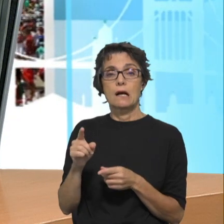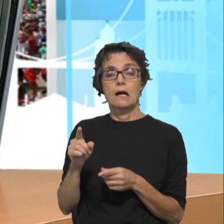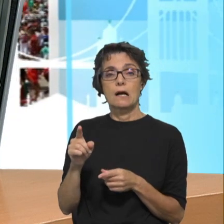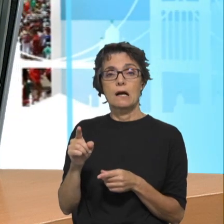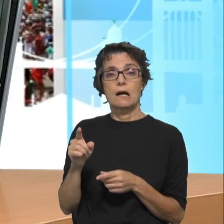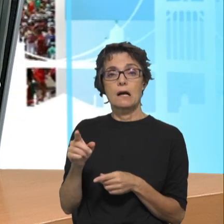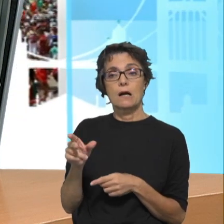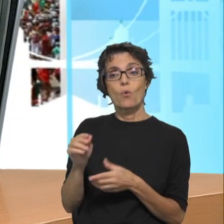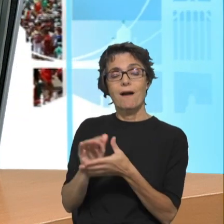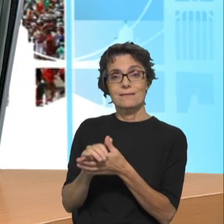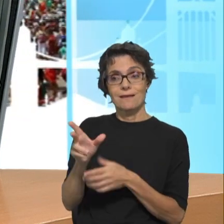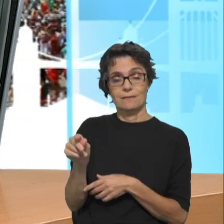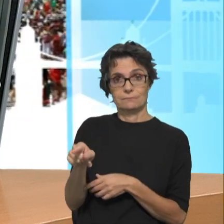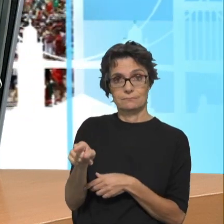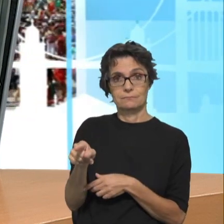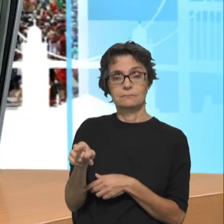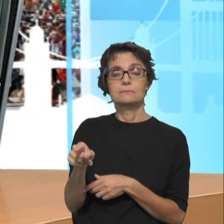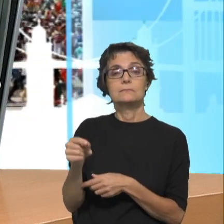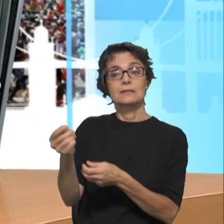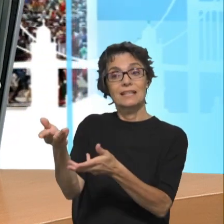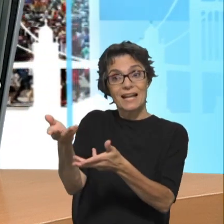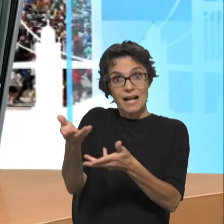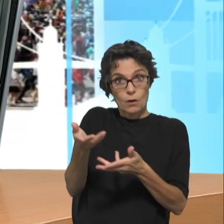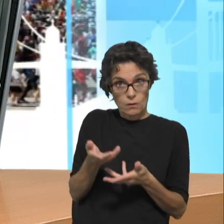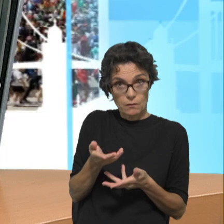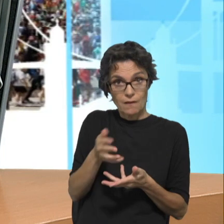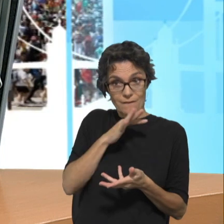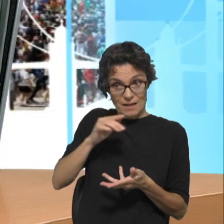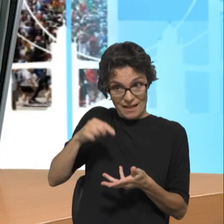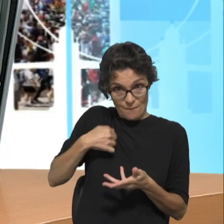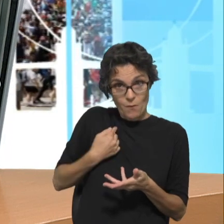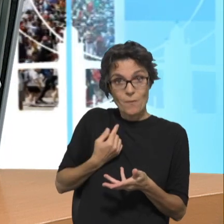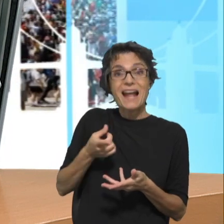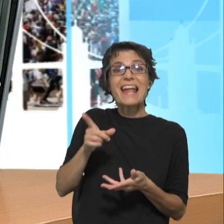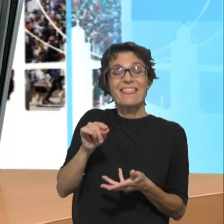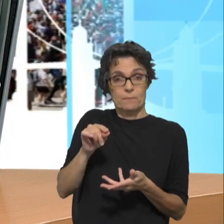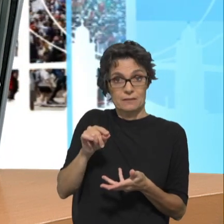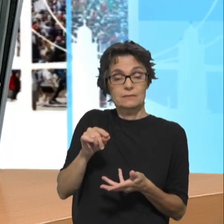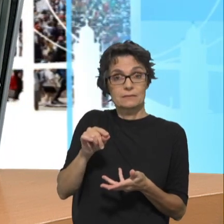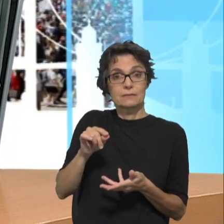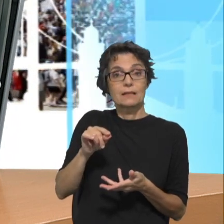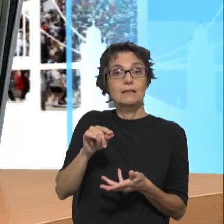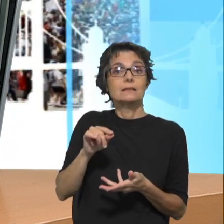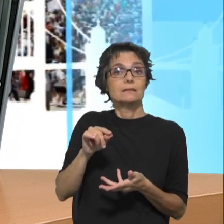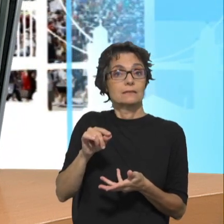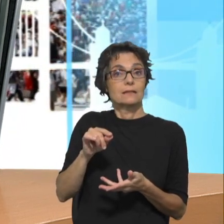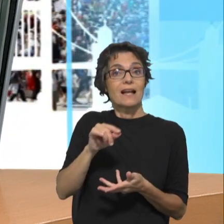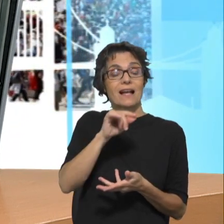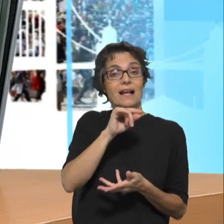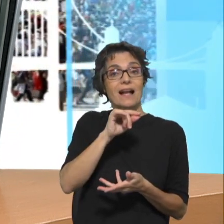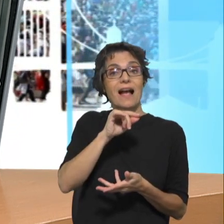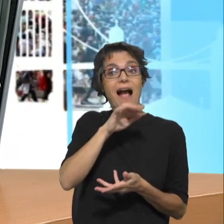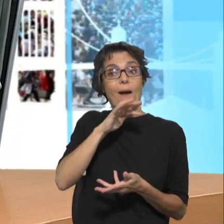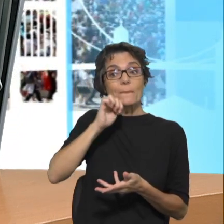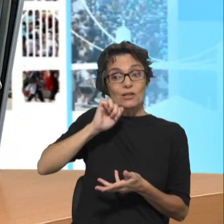essa experiência, não só de acolher os seus familiares em casa, mas até depois amigos desses familiares, o